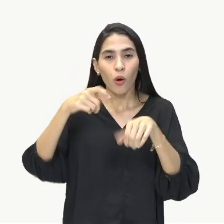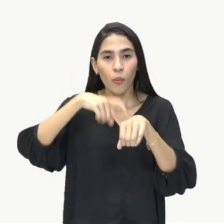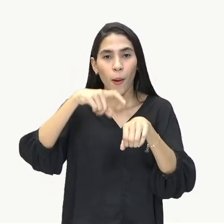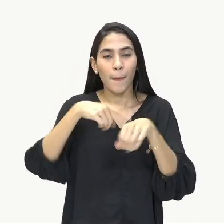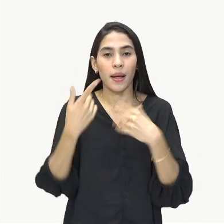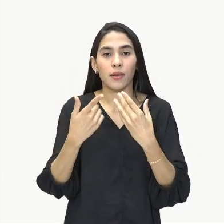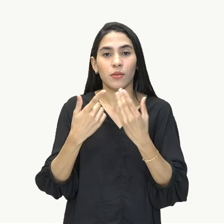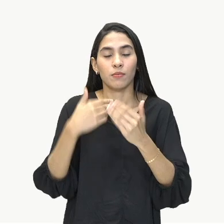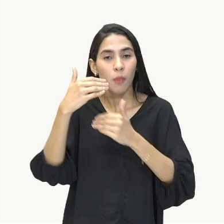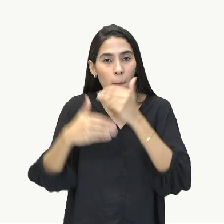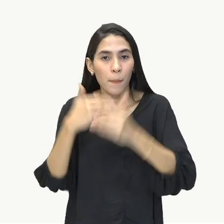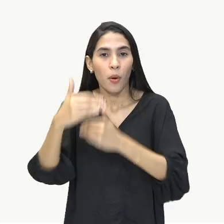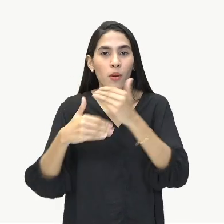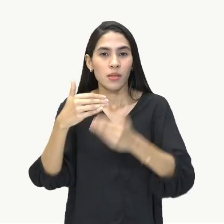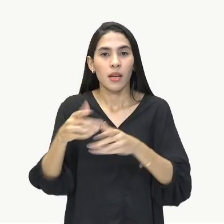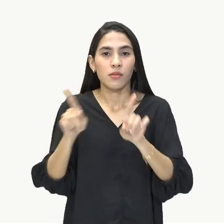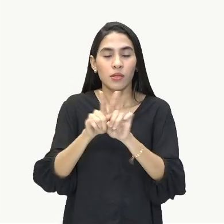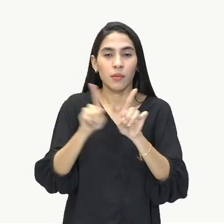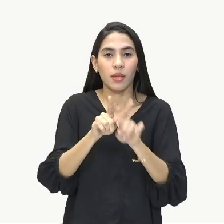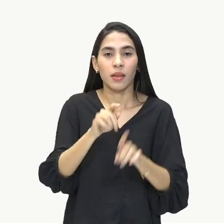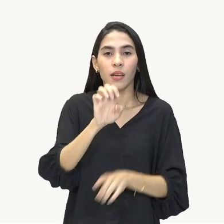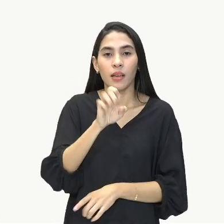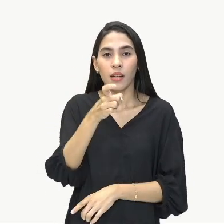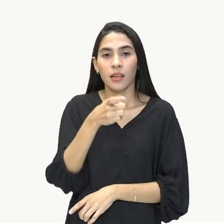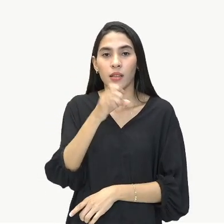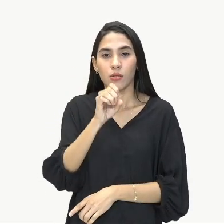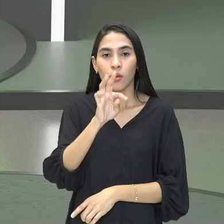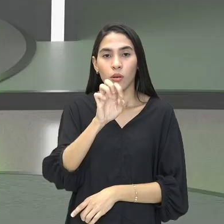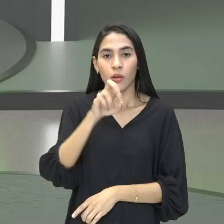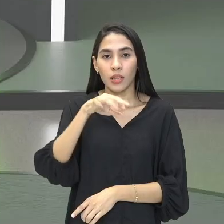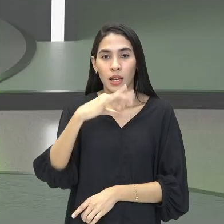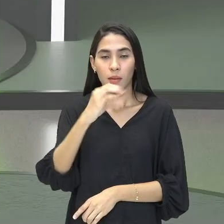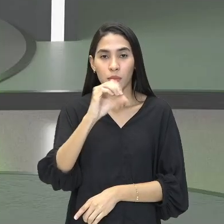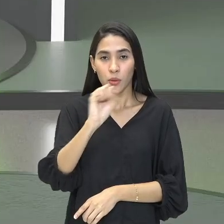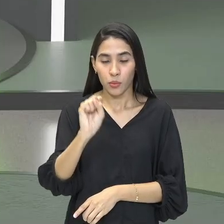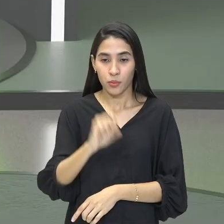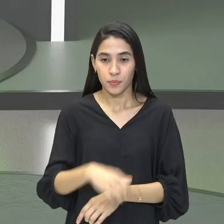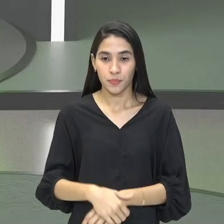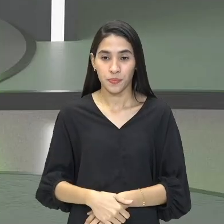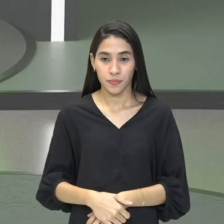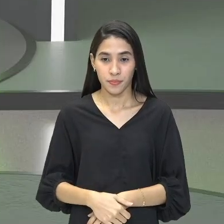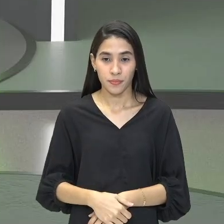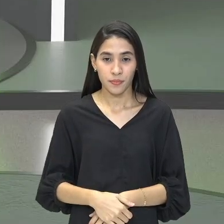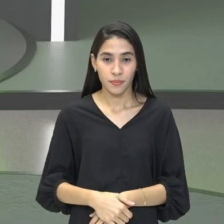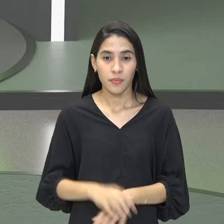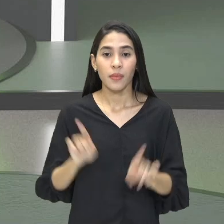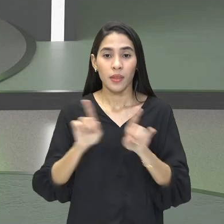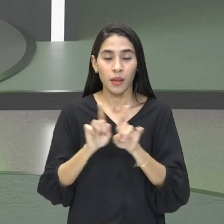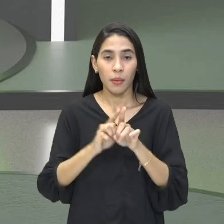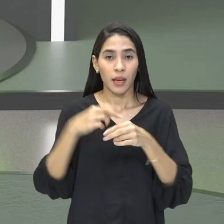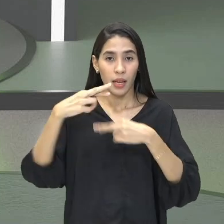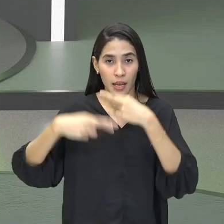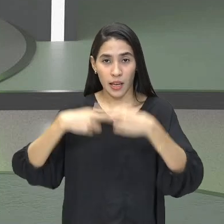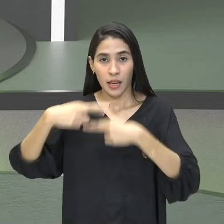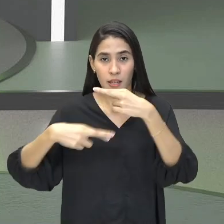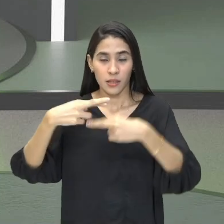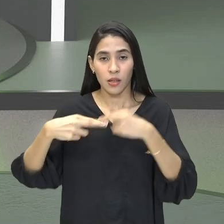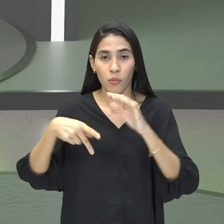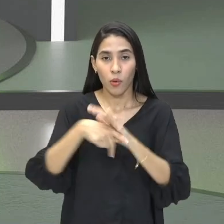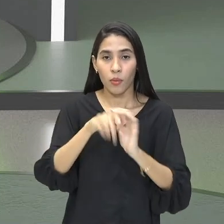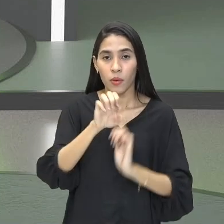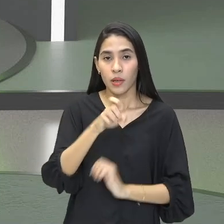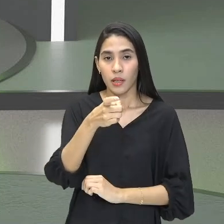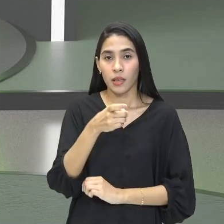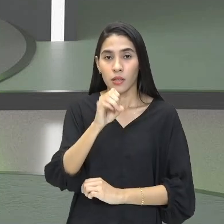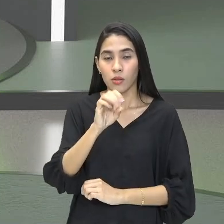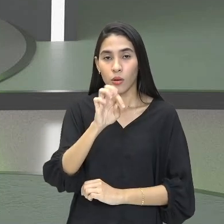os processos exotérmicos. Além de reações exotérmicas,